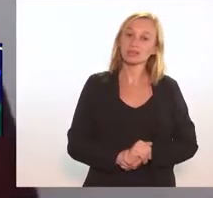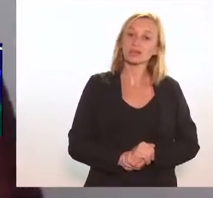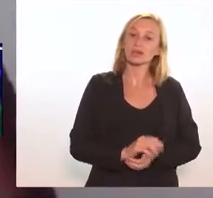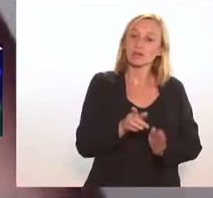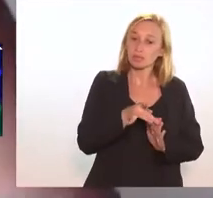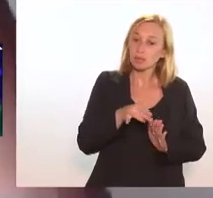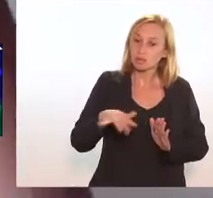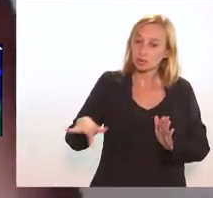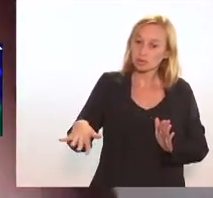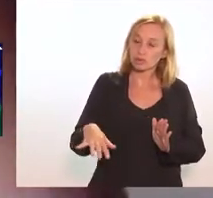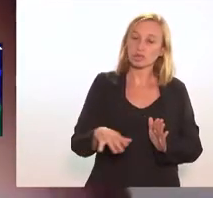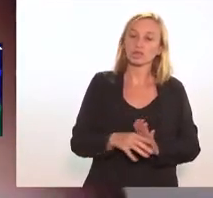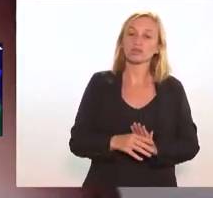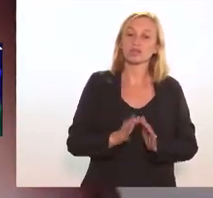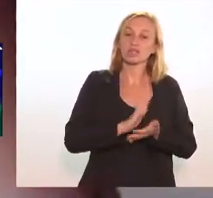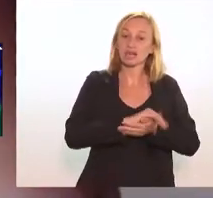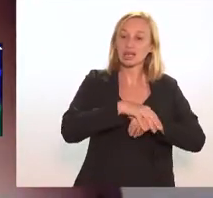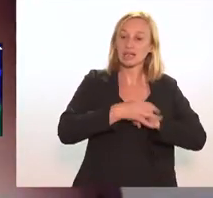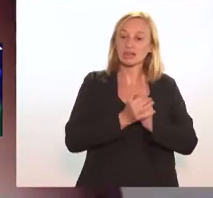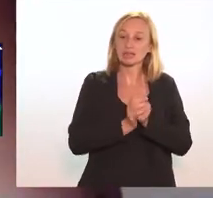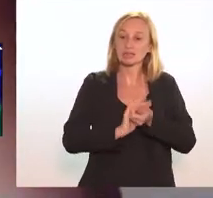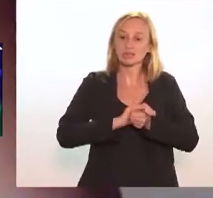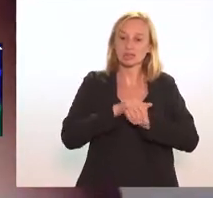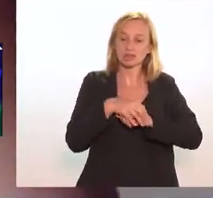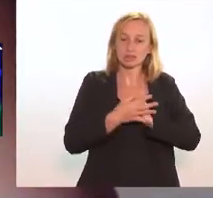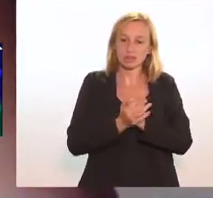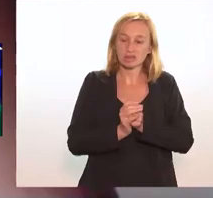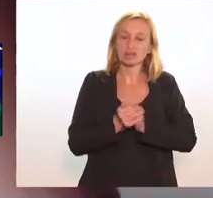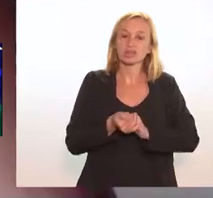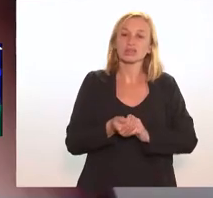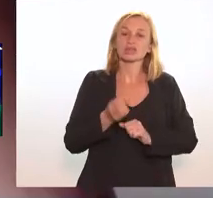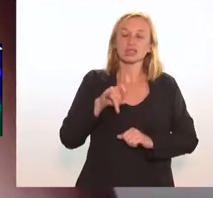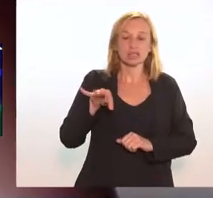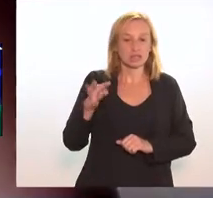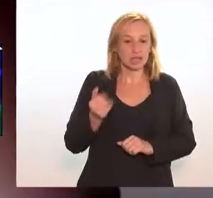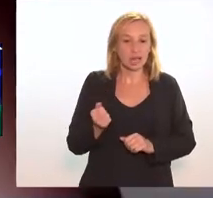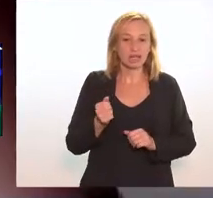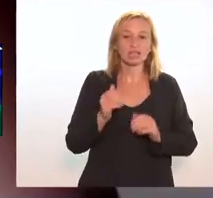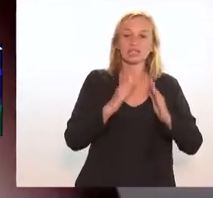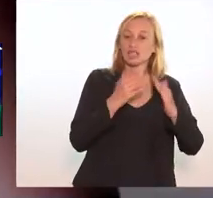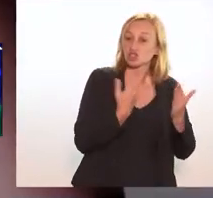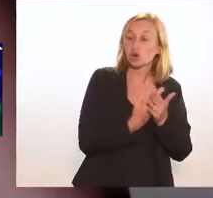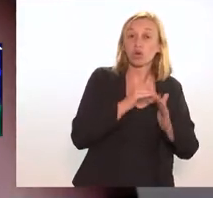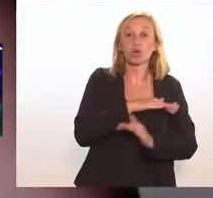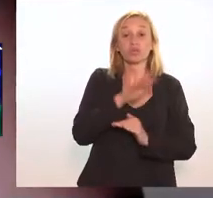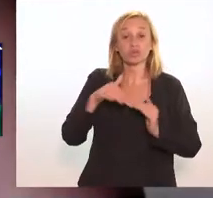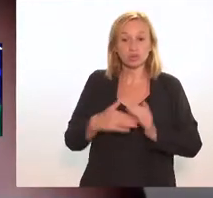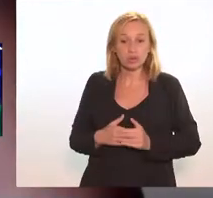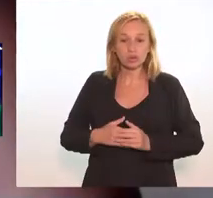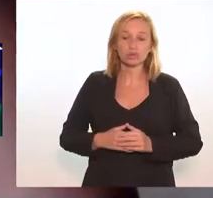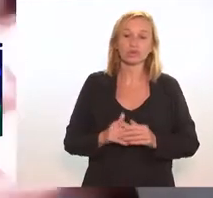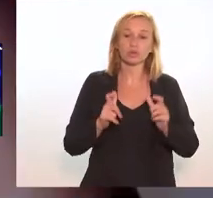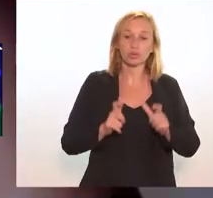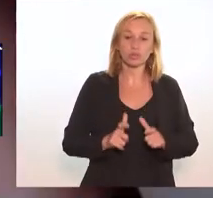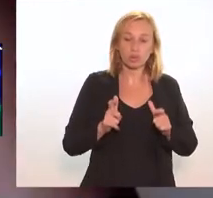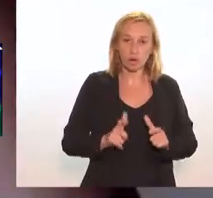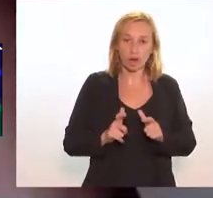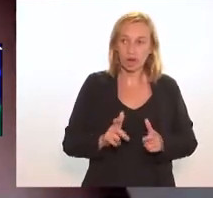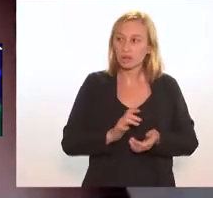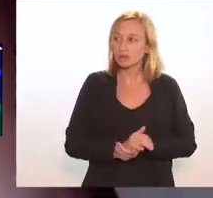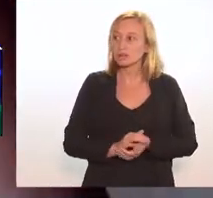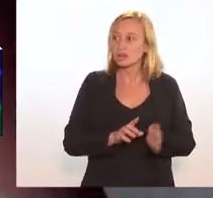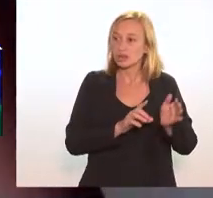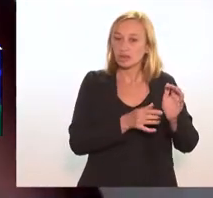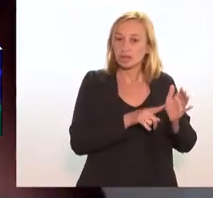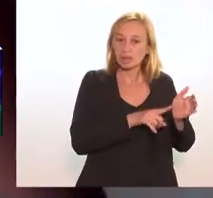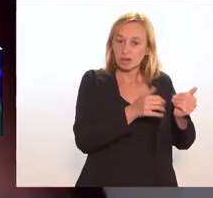protocolos determinam a higienização e condições sanitárias da escola como um todo, o espaço, né, avalia o espaço